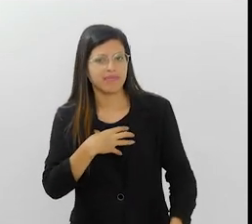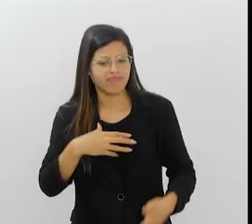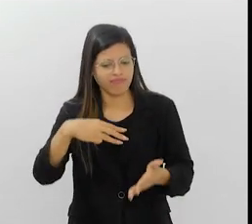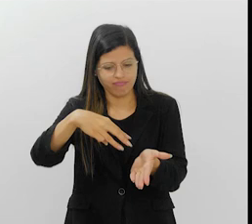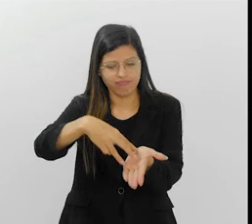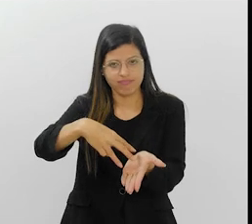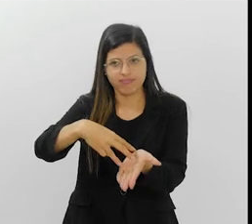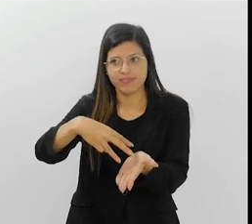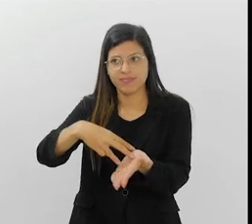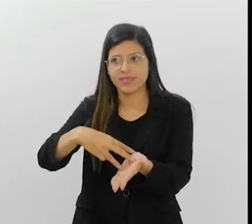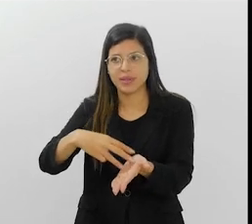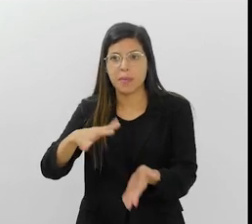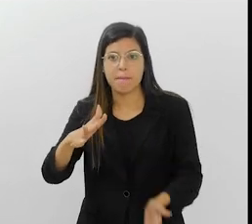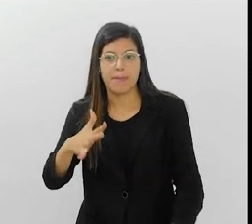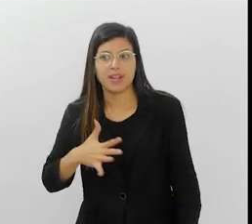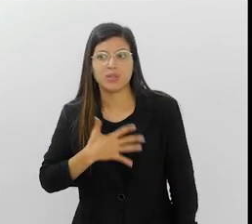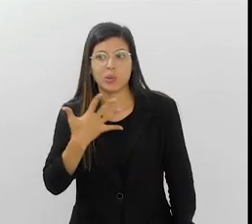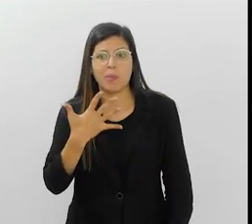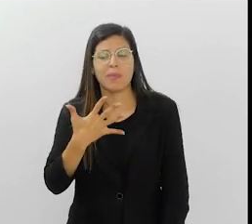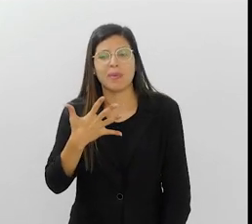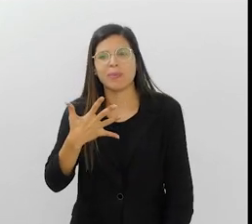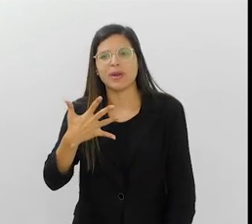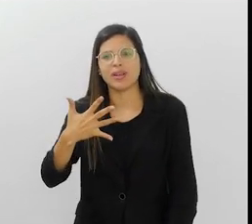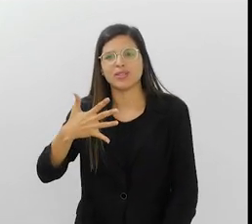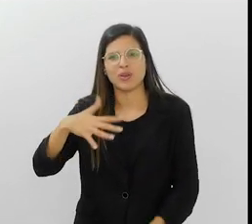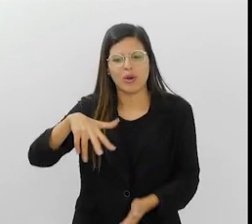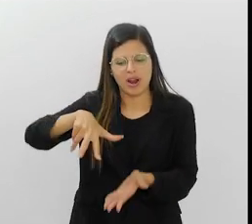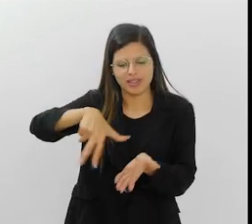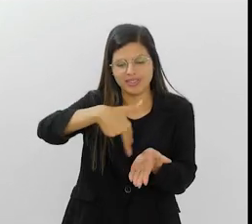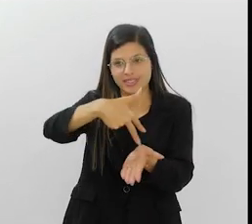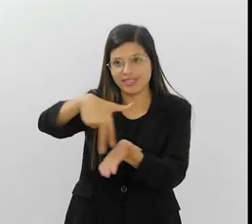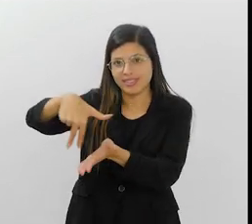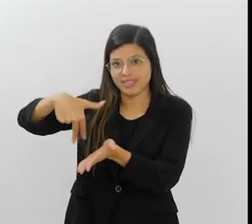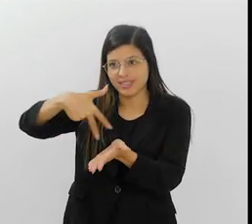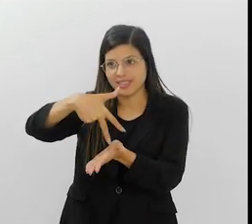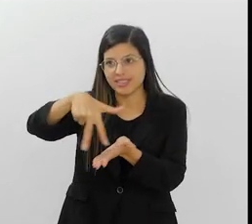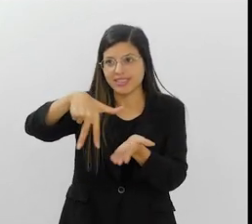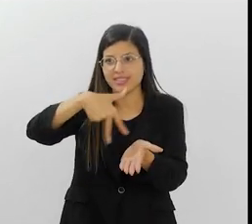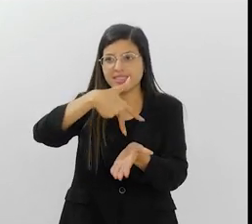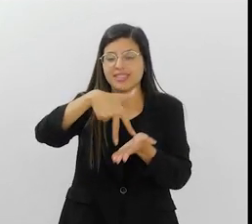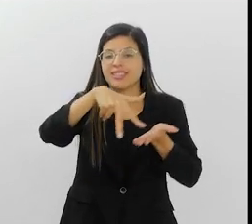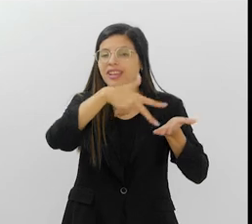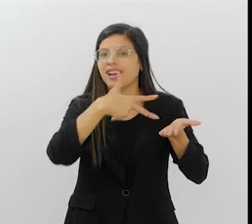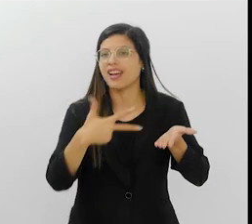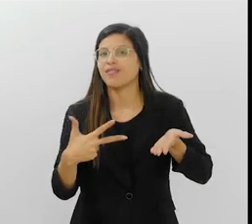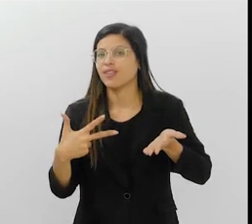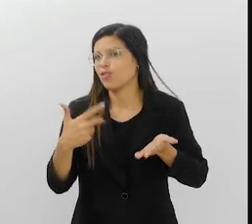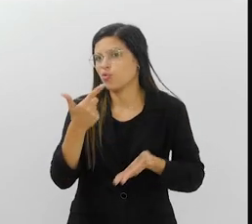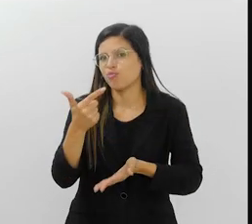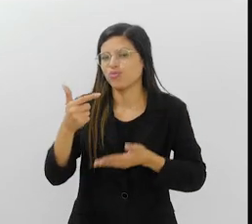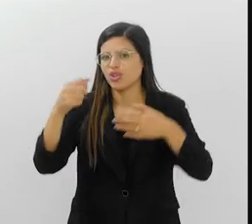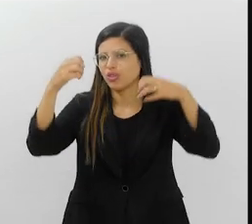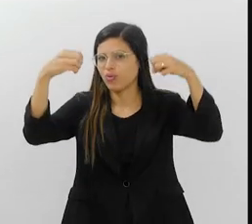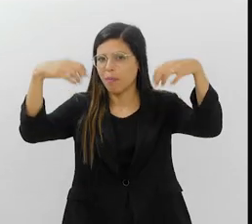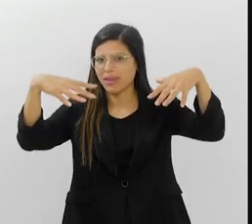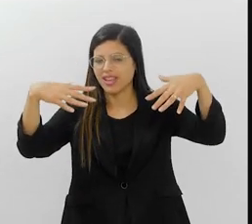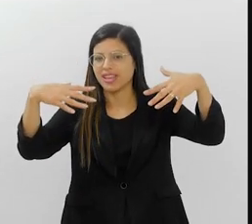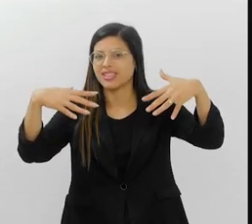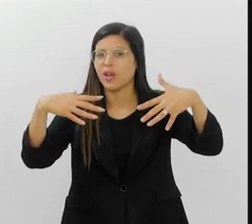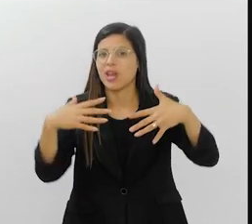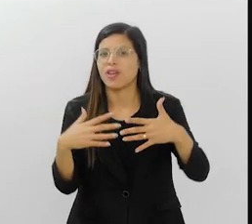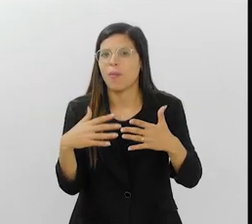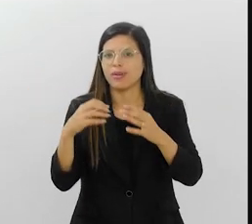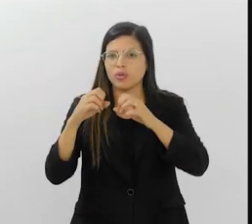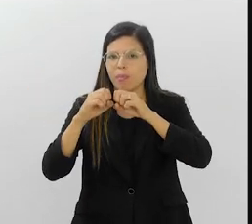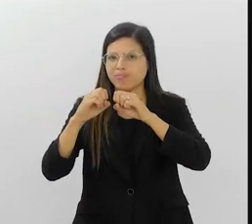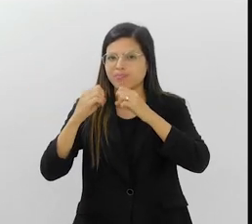e, para surpresa de todo mundo, quando as baianas giram, virou um estroboscópio. Naquela época não tinha ainda iluminação, então aquilo